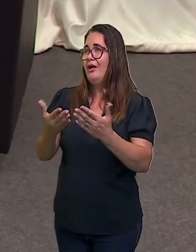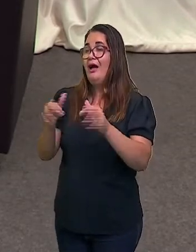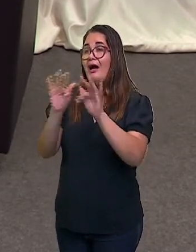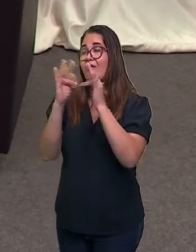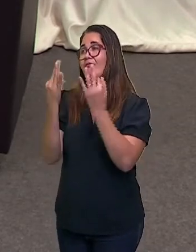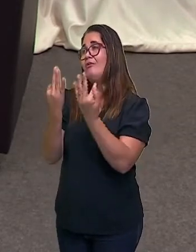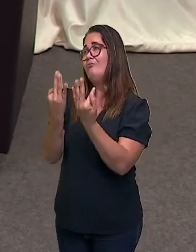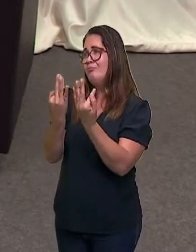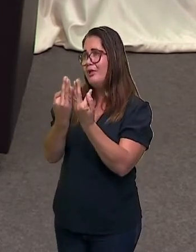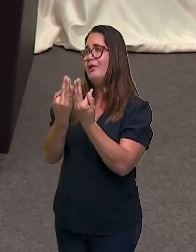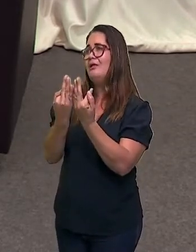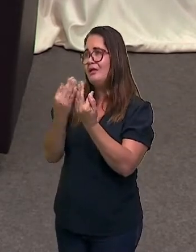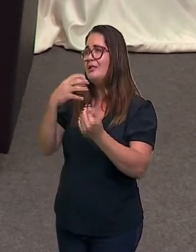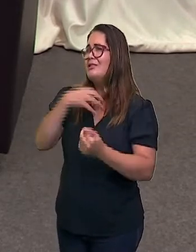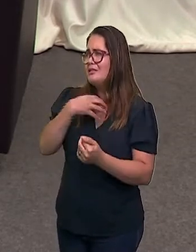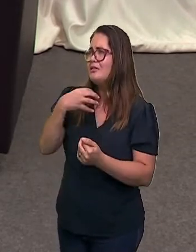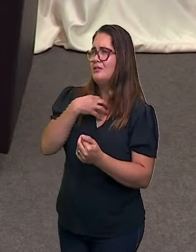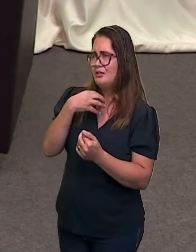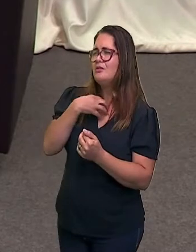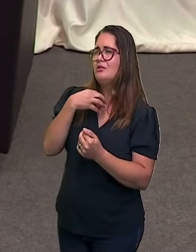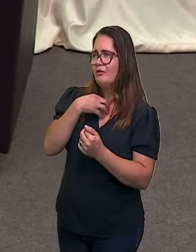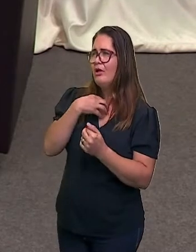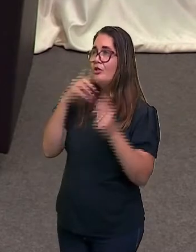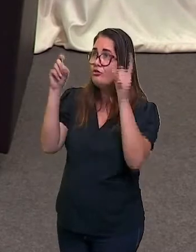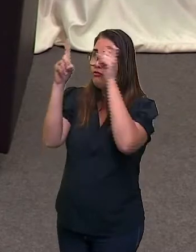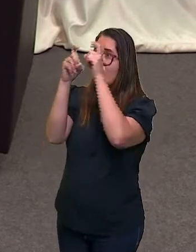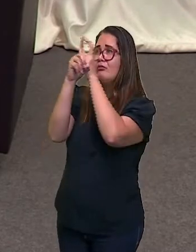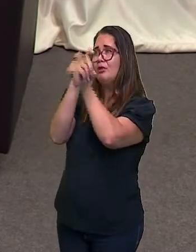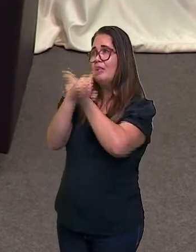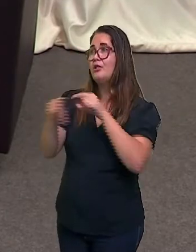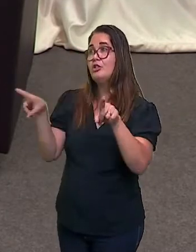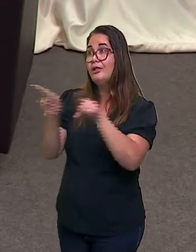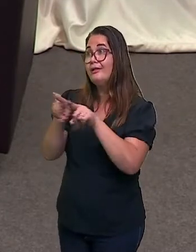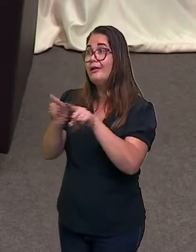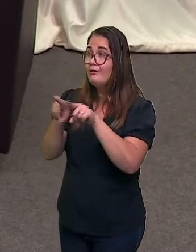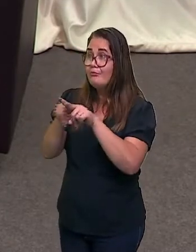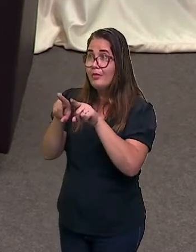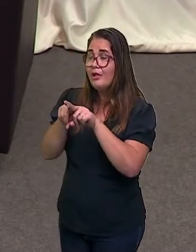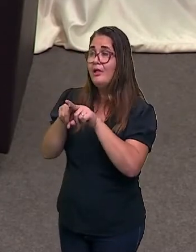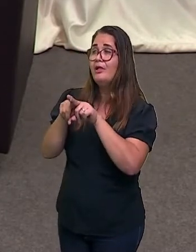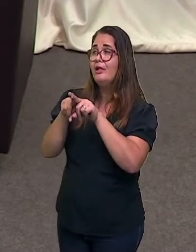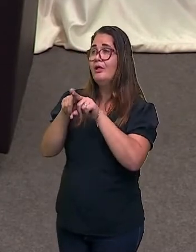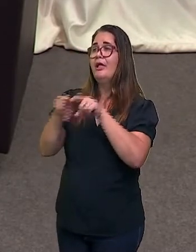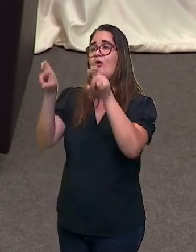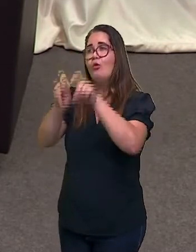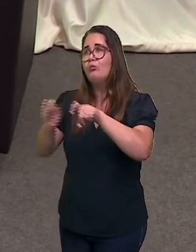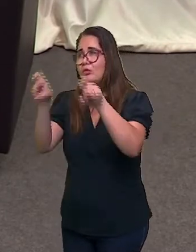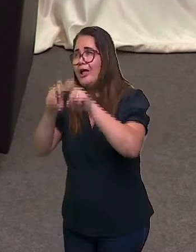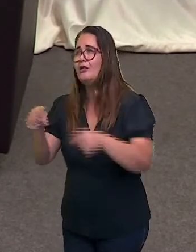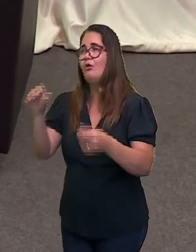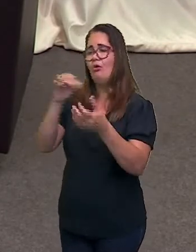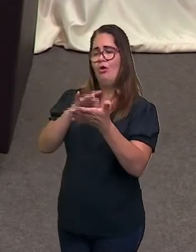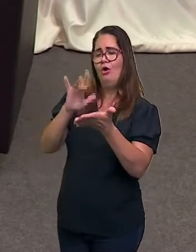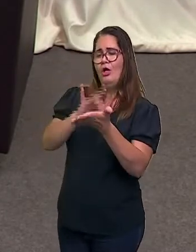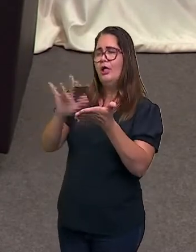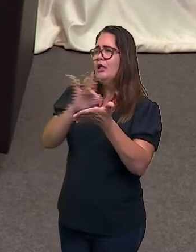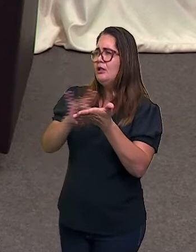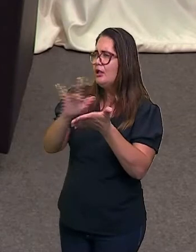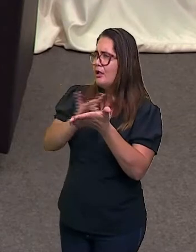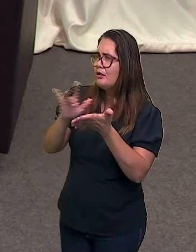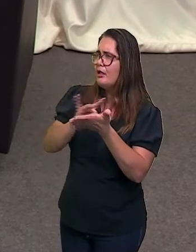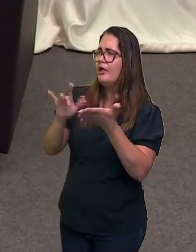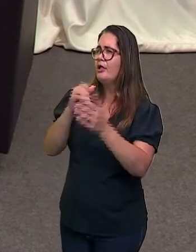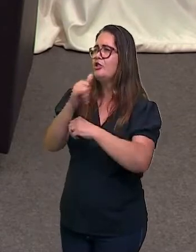relação aos recursos tecnológicos para realizar as atividades. Mas